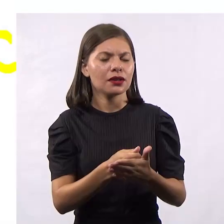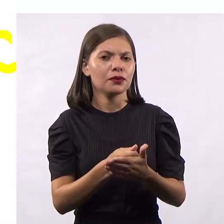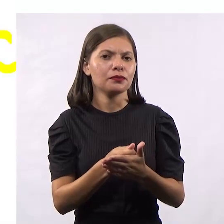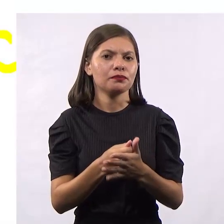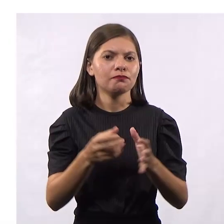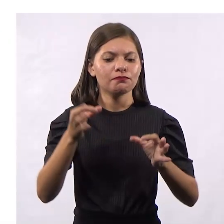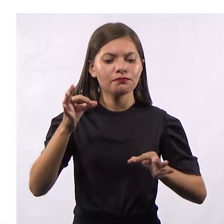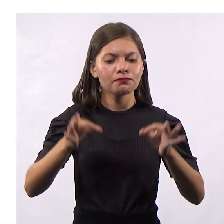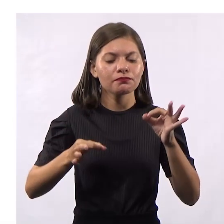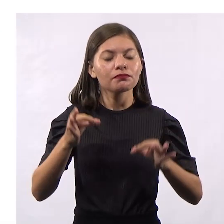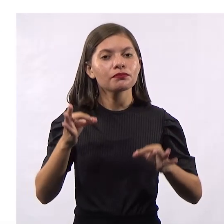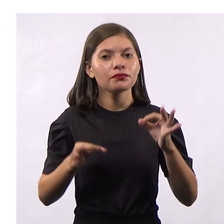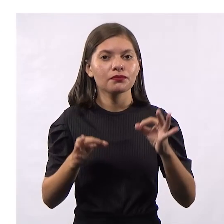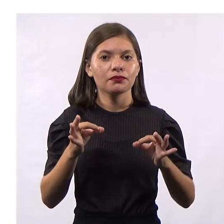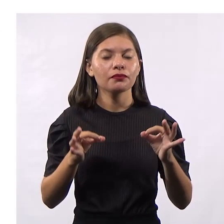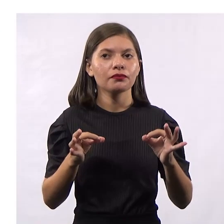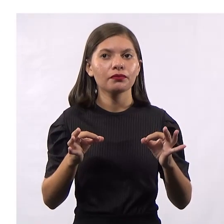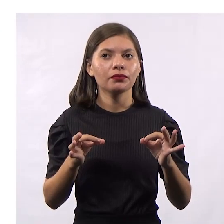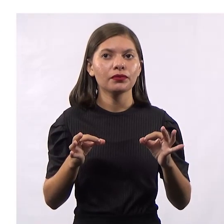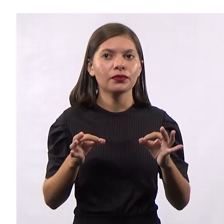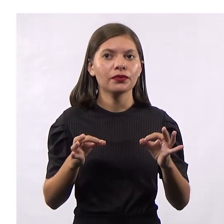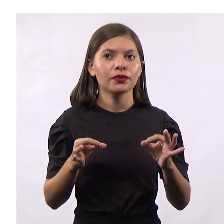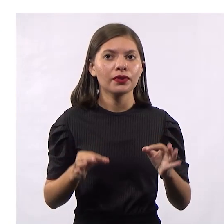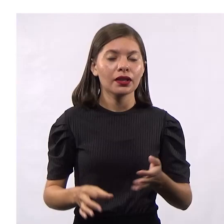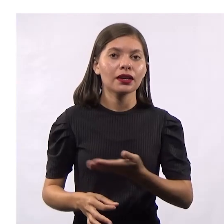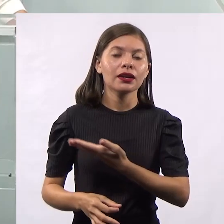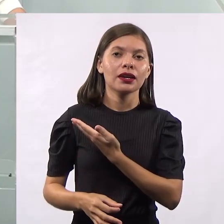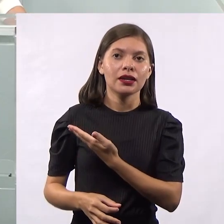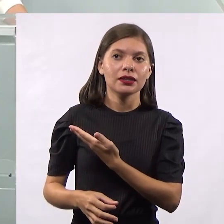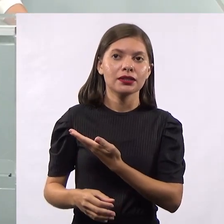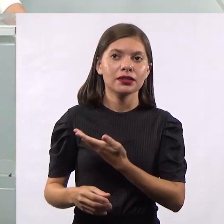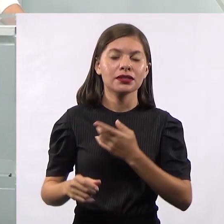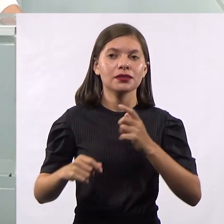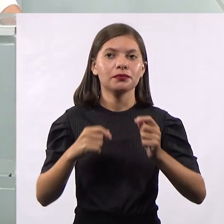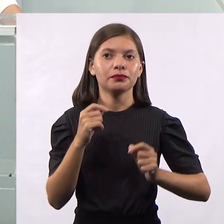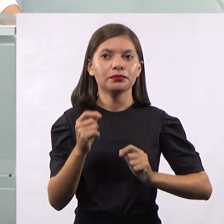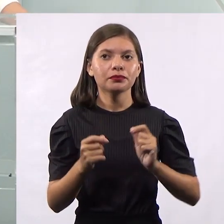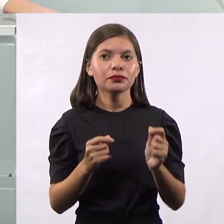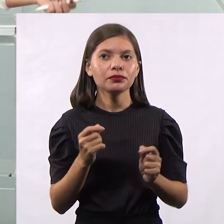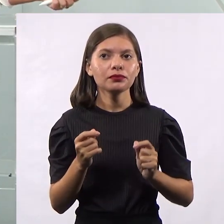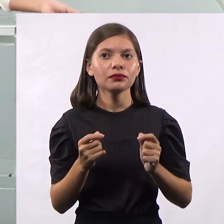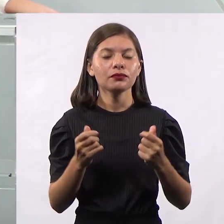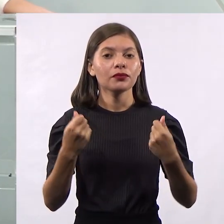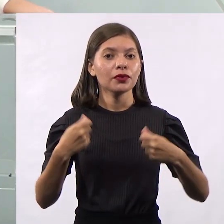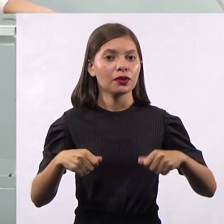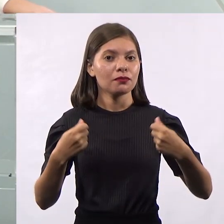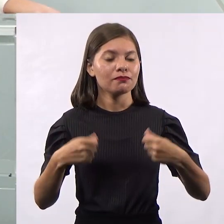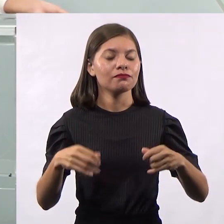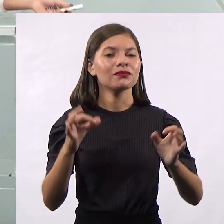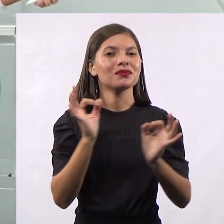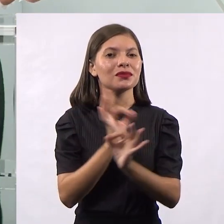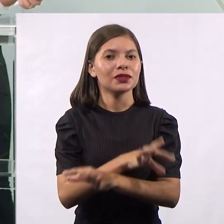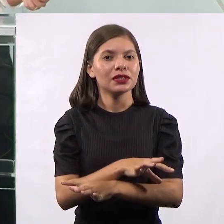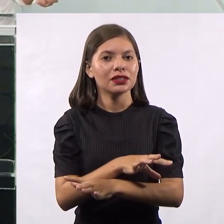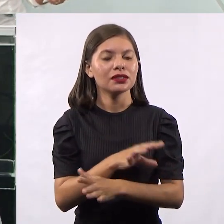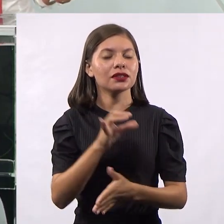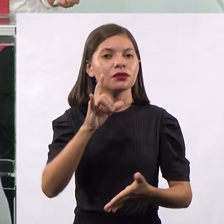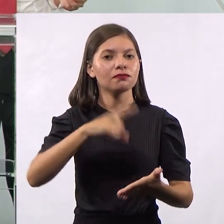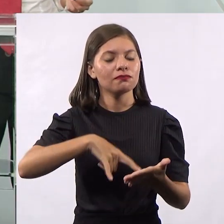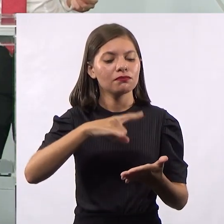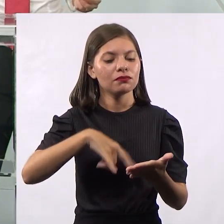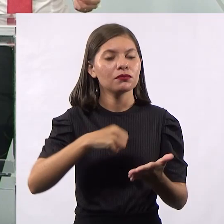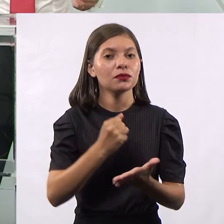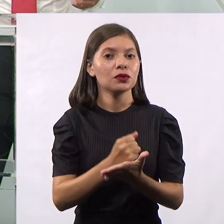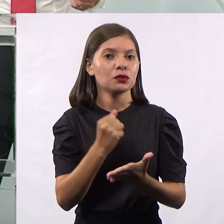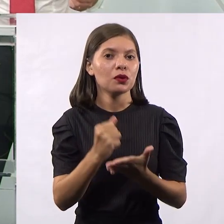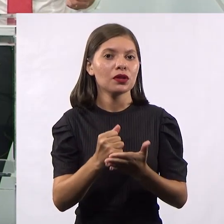decisão judicial, tá? Então, essas são as possibilidades de